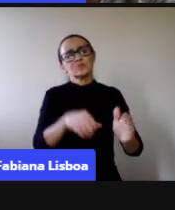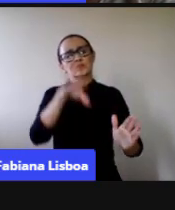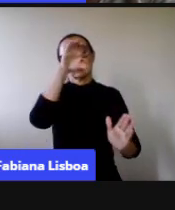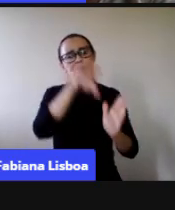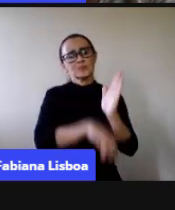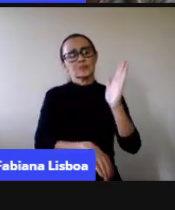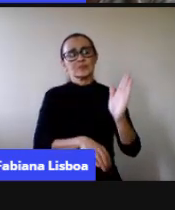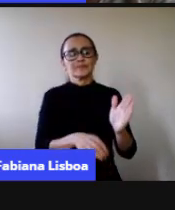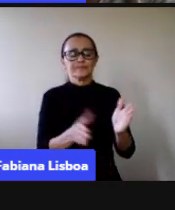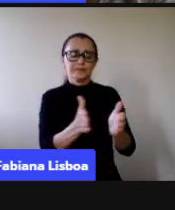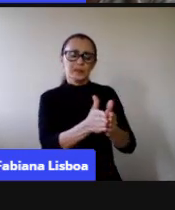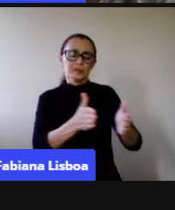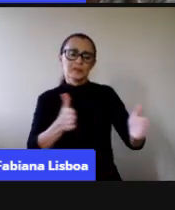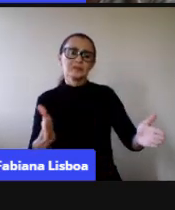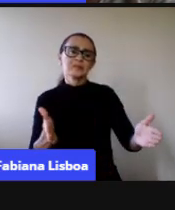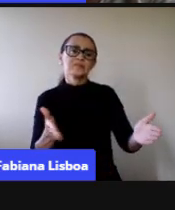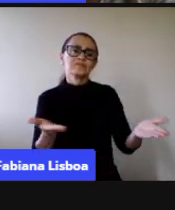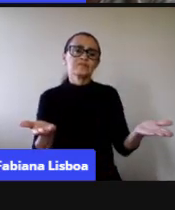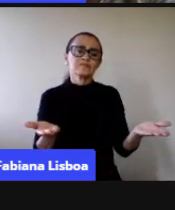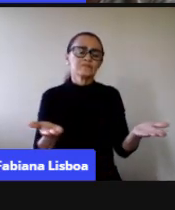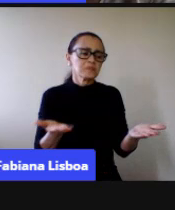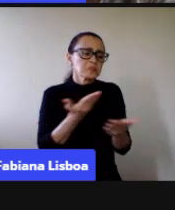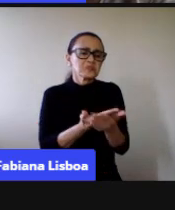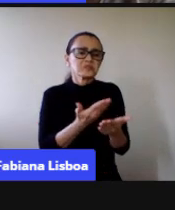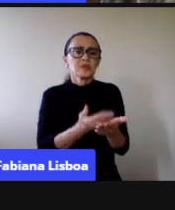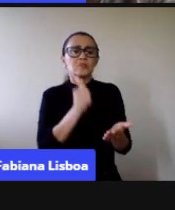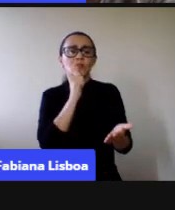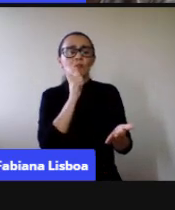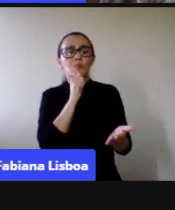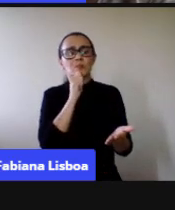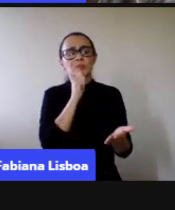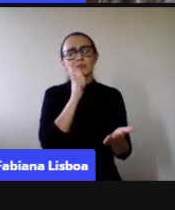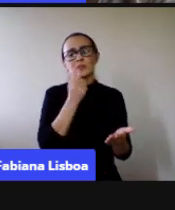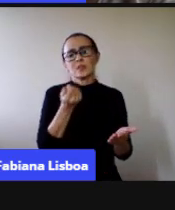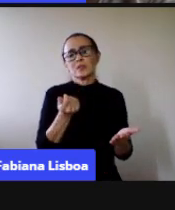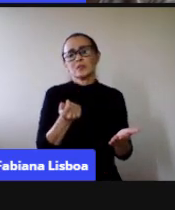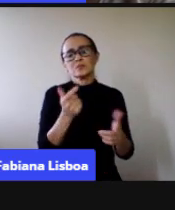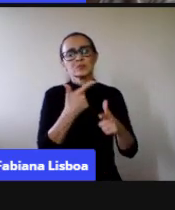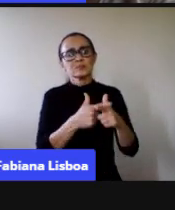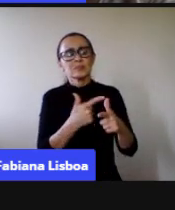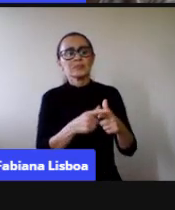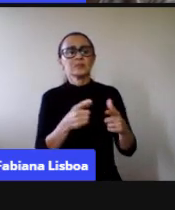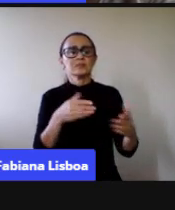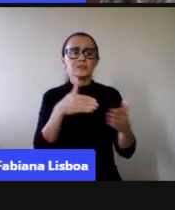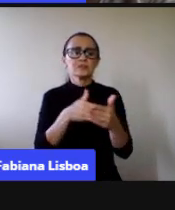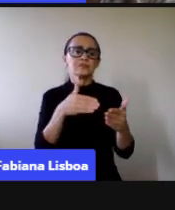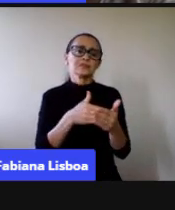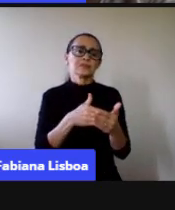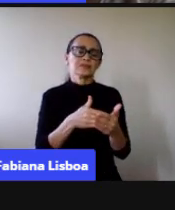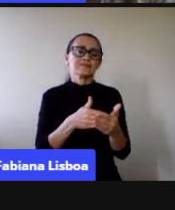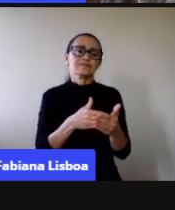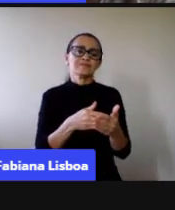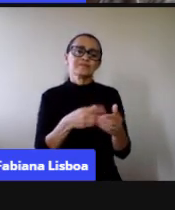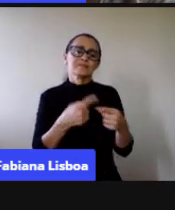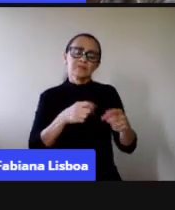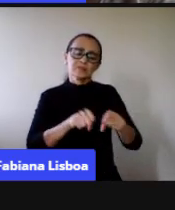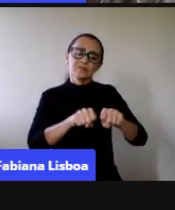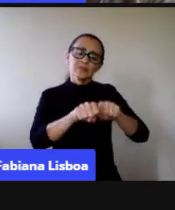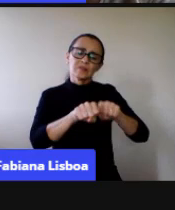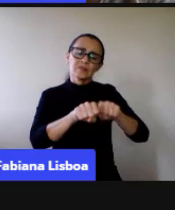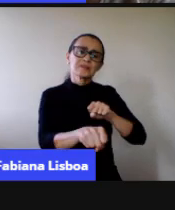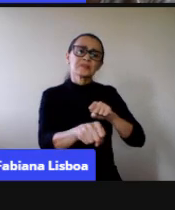não foram problematizadas as dificuldades enfrentadas pelos professores, até mesmo porque nossa formação vem de um processo de